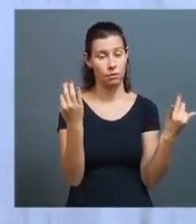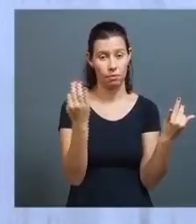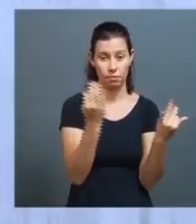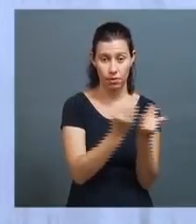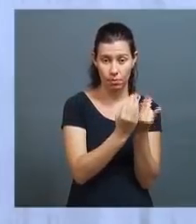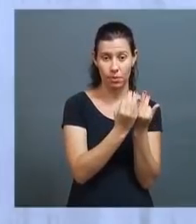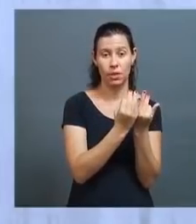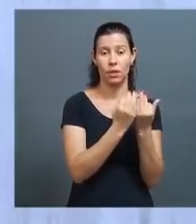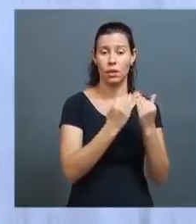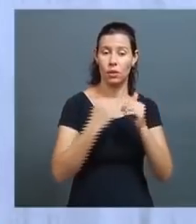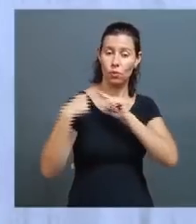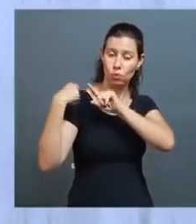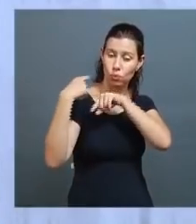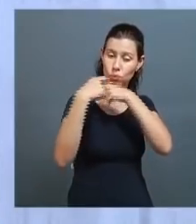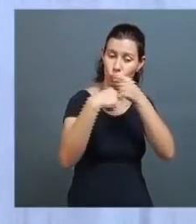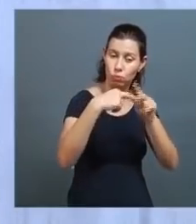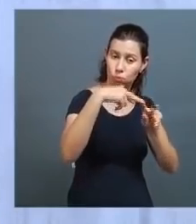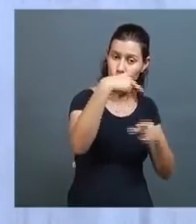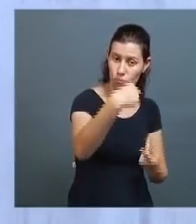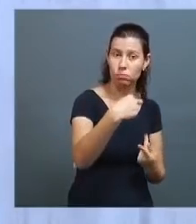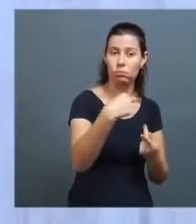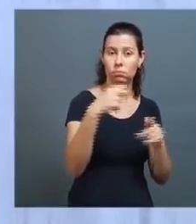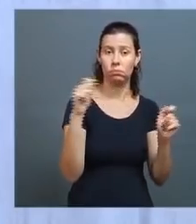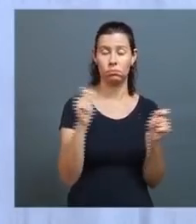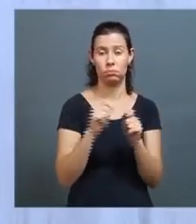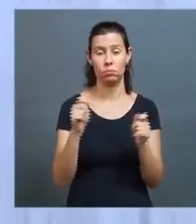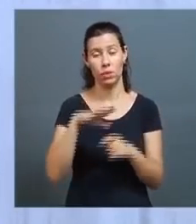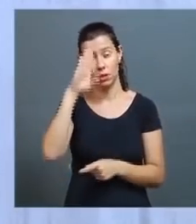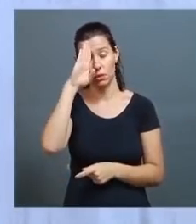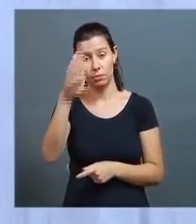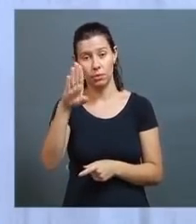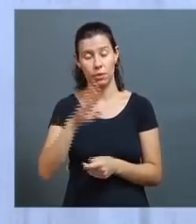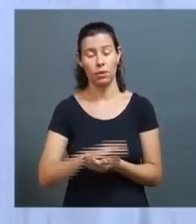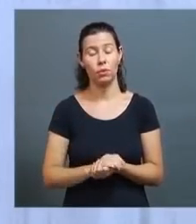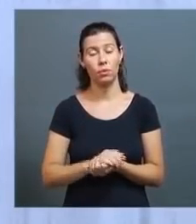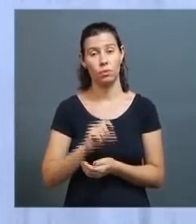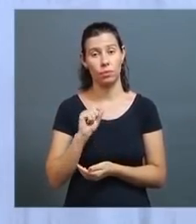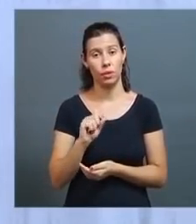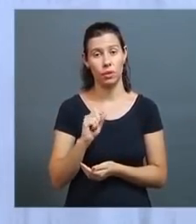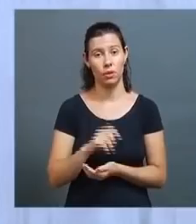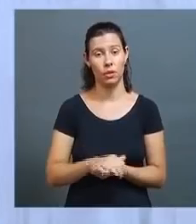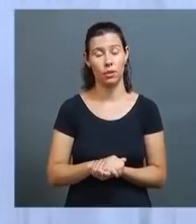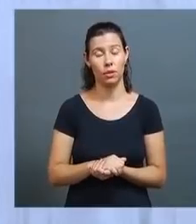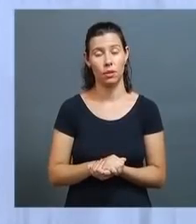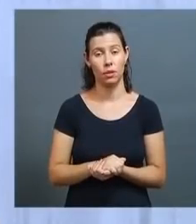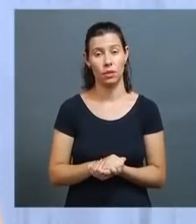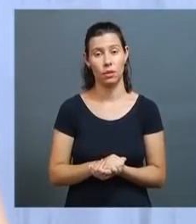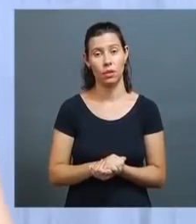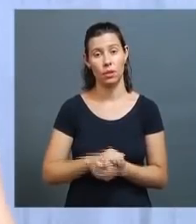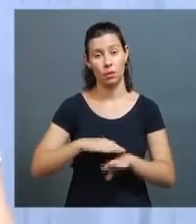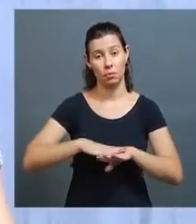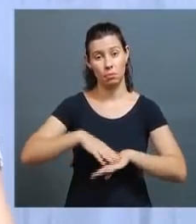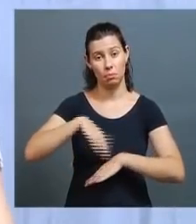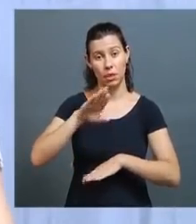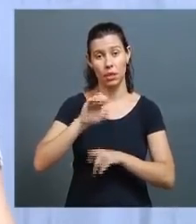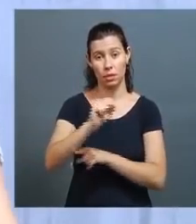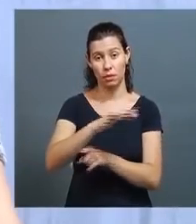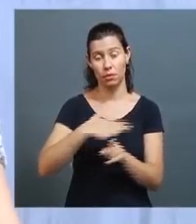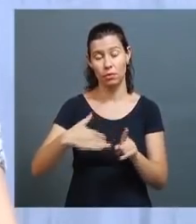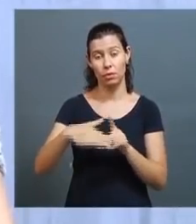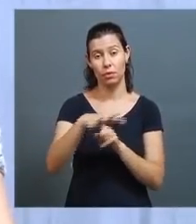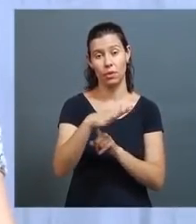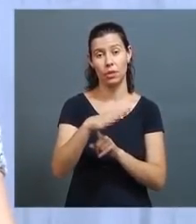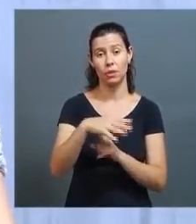algo orgânico, né? Então, assim, as principais causas acabam sendo muito mais, né, de origem social